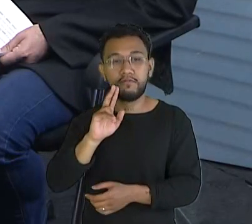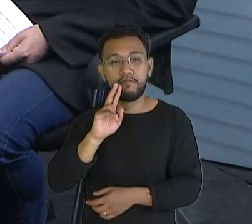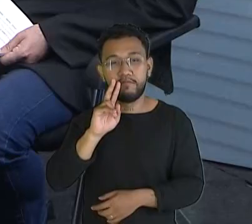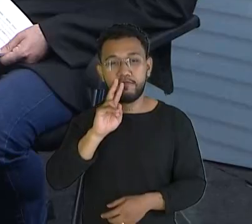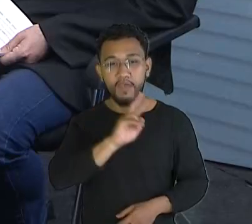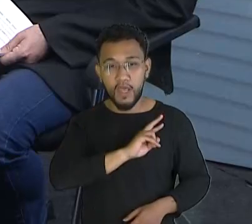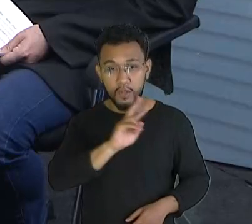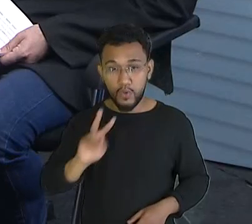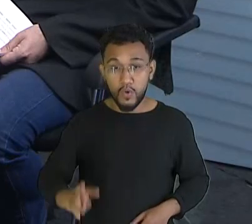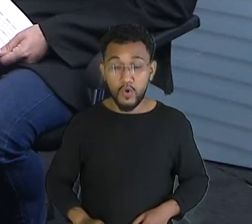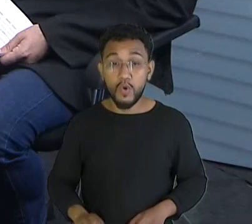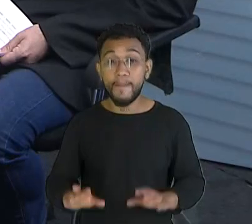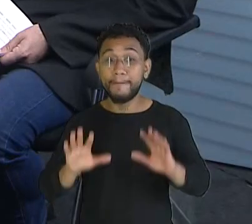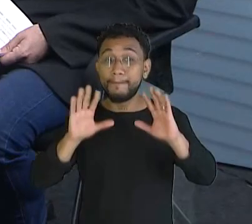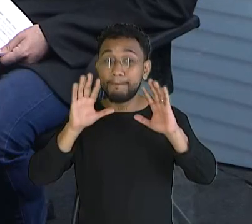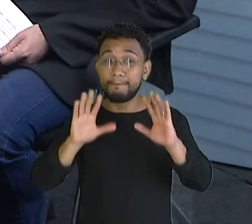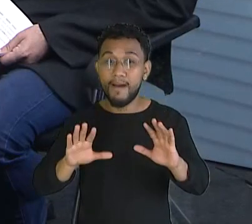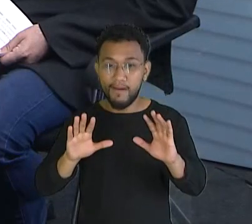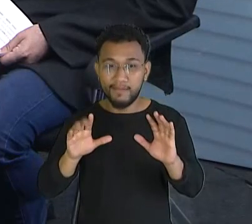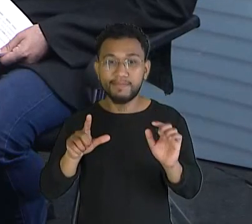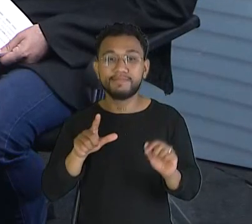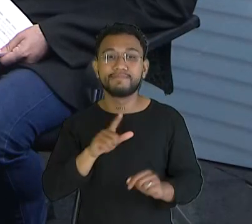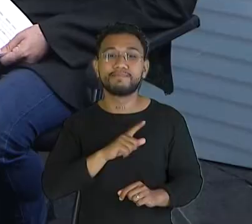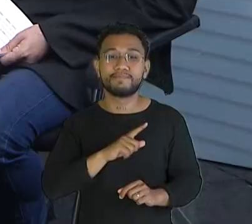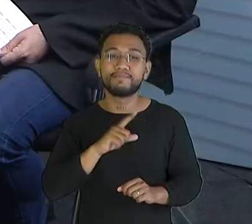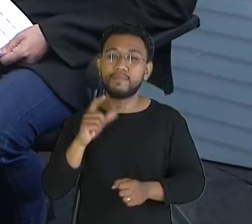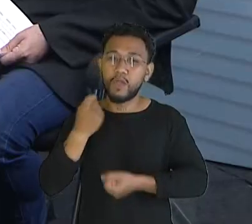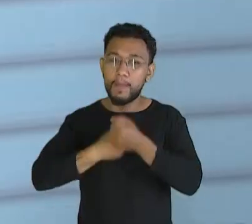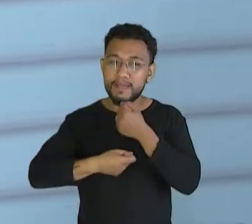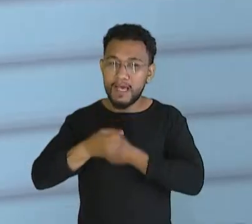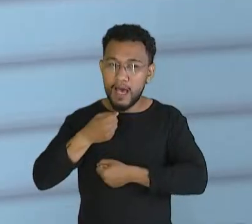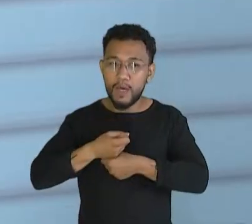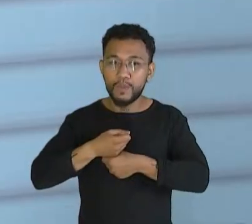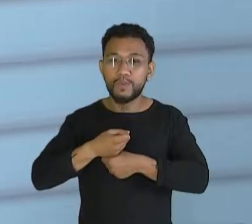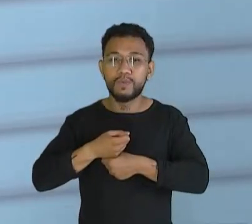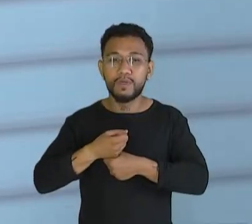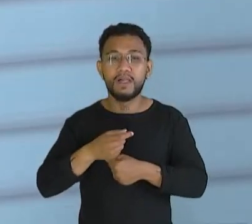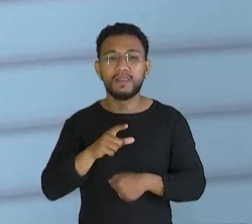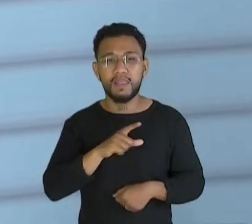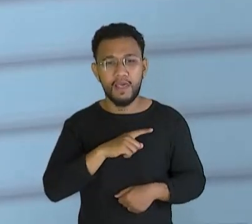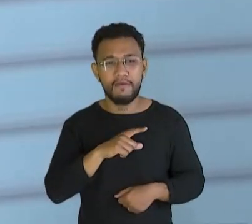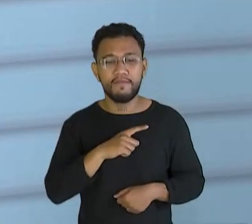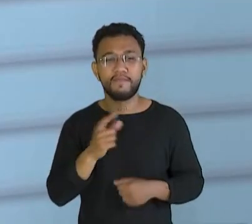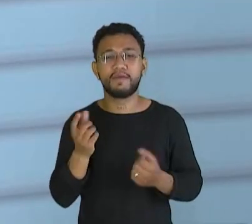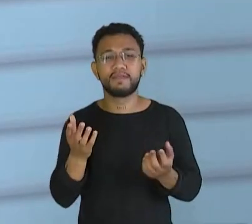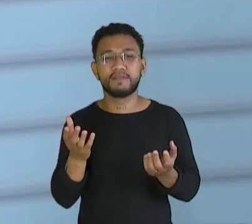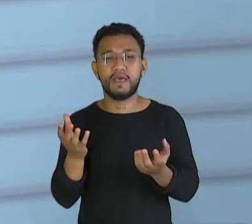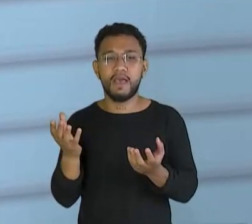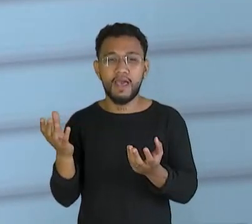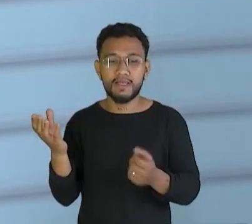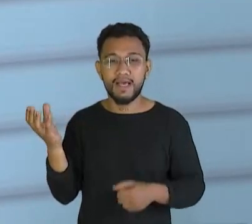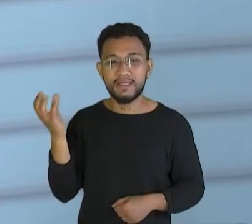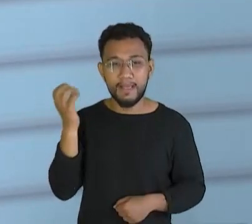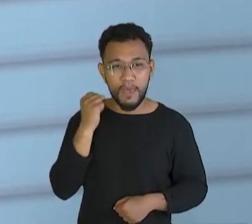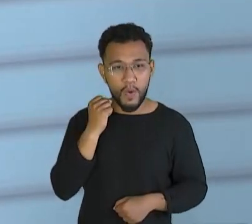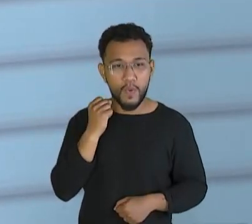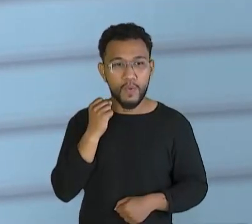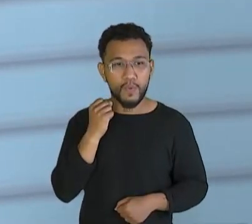vereadores, mas a gente sempre acaba recebendo. Desde o ano passado, nós viemos recebendo o nosso repasse